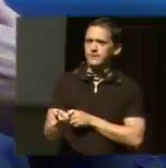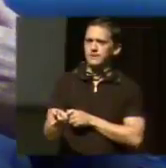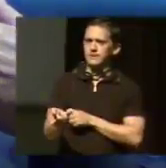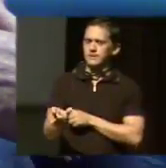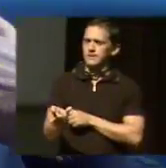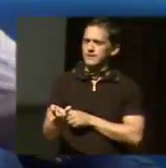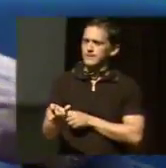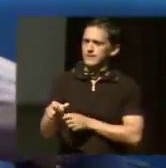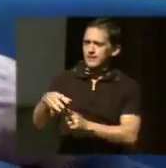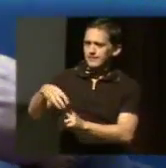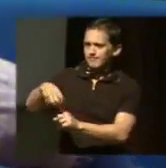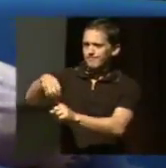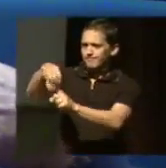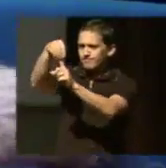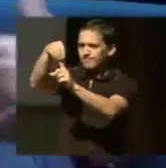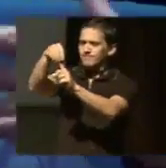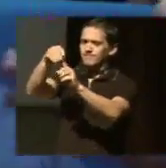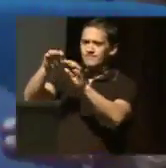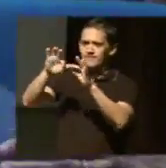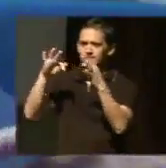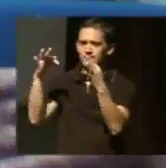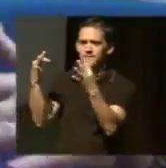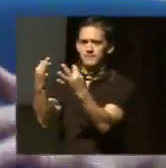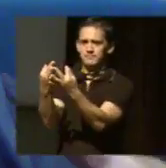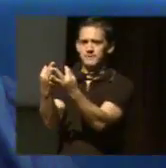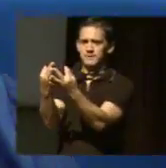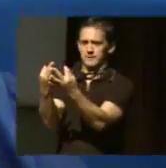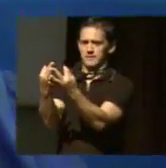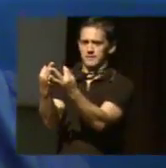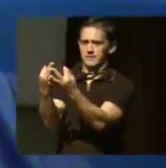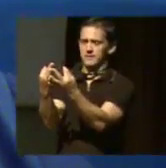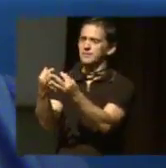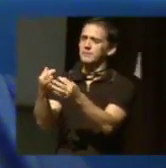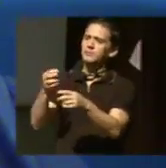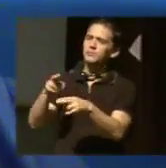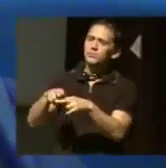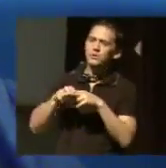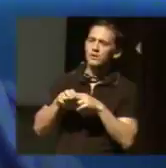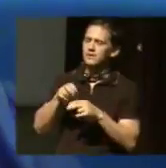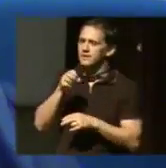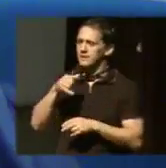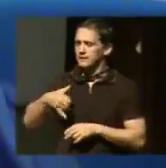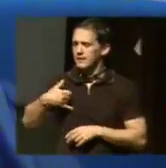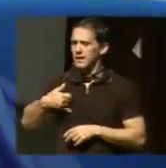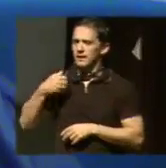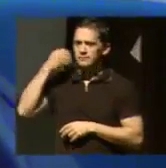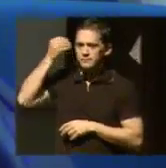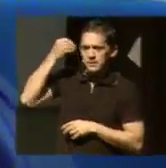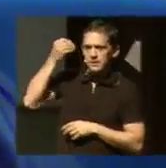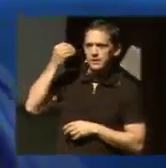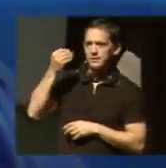únicas, talvez, na família, por causa da nossa idade e das nossas experiências?